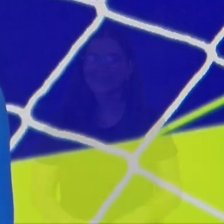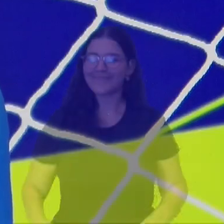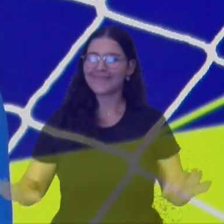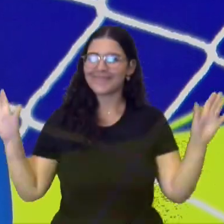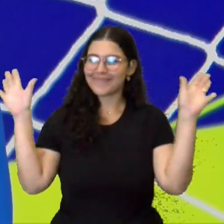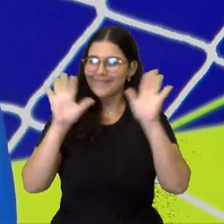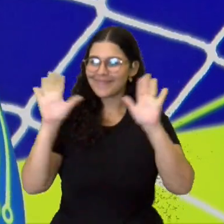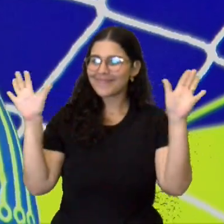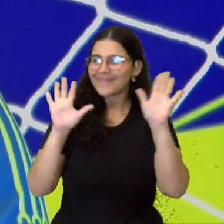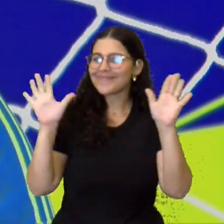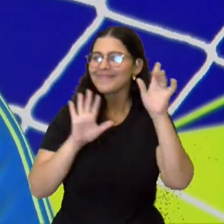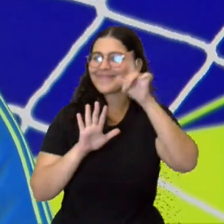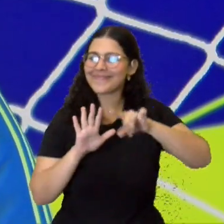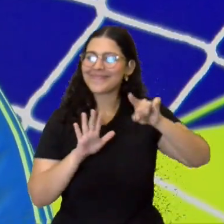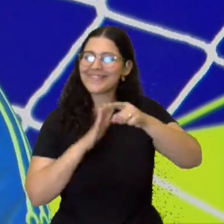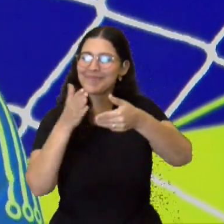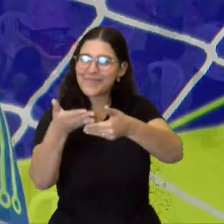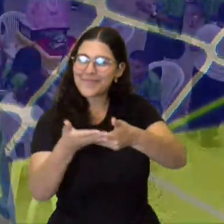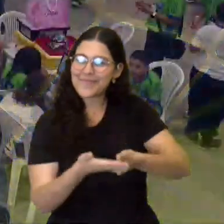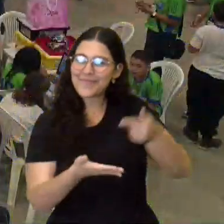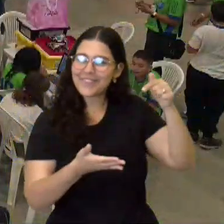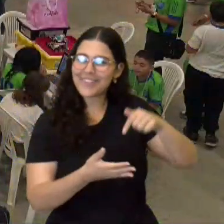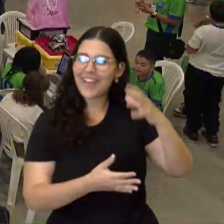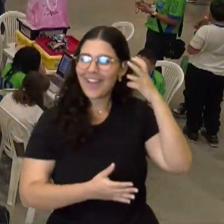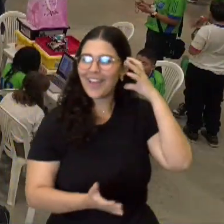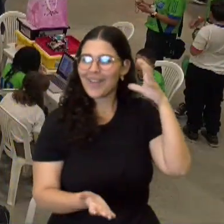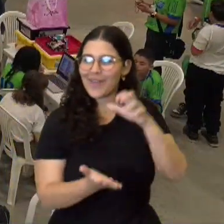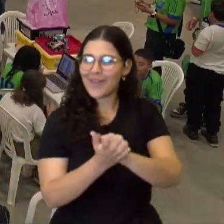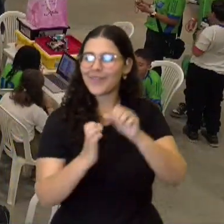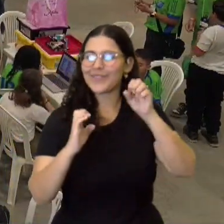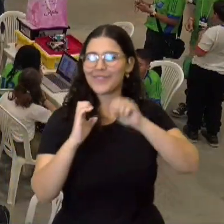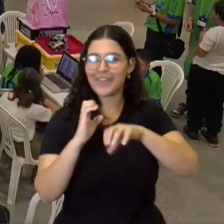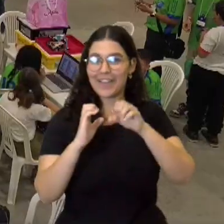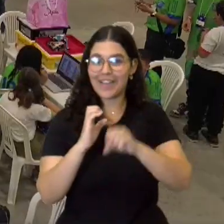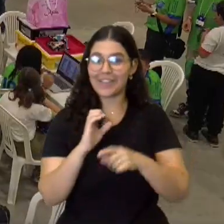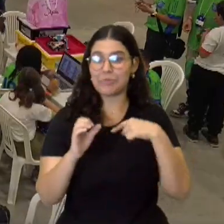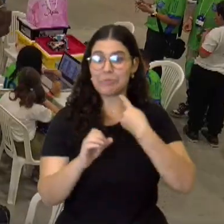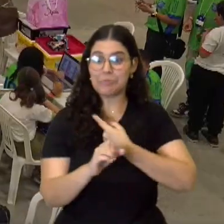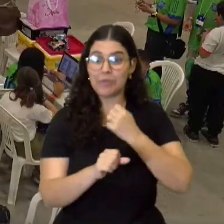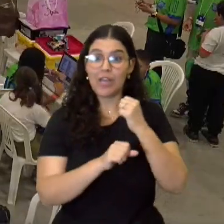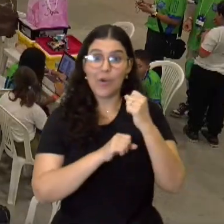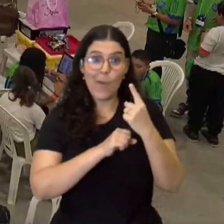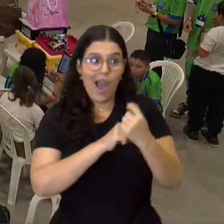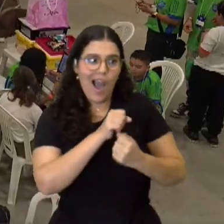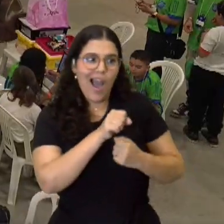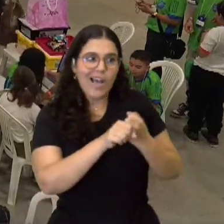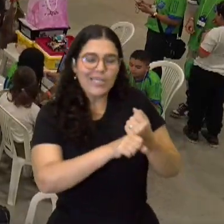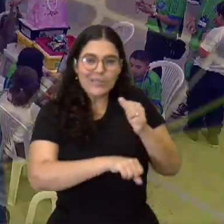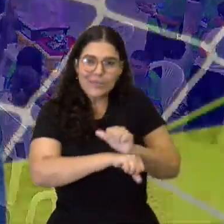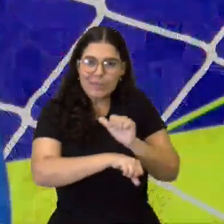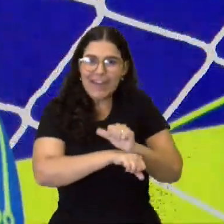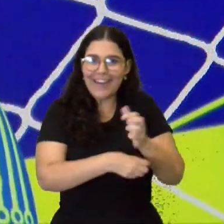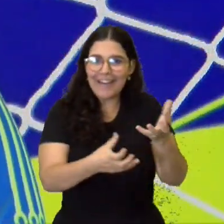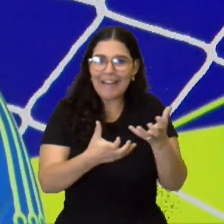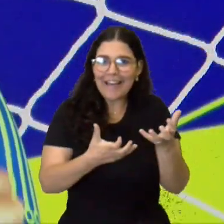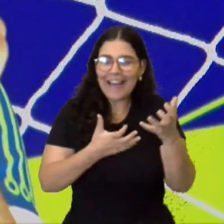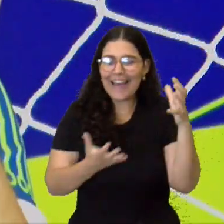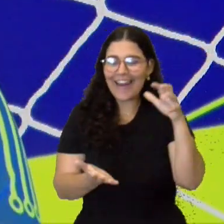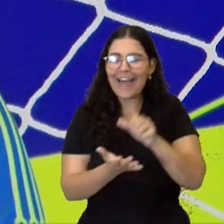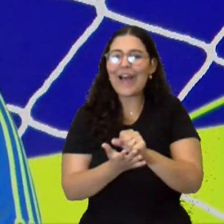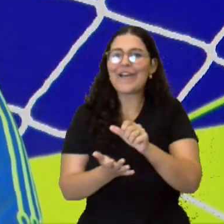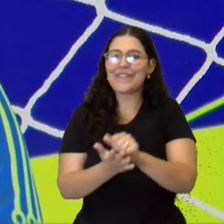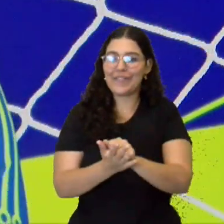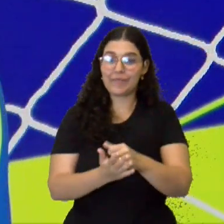Olá, sejam bem-vindos ao EducaCast, o videocast mais esperado do ano. Eu sou o professor Anderson Juan, estamos aqui direto